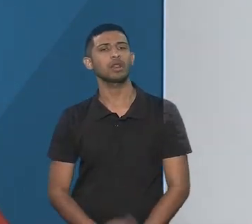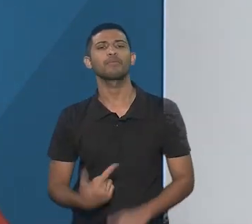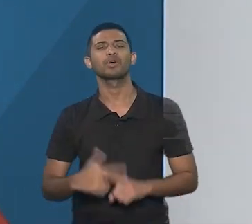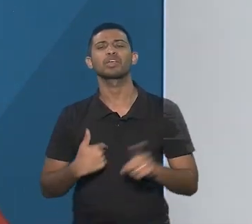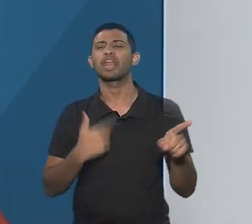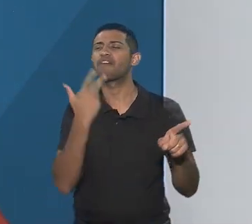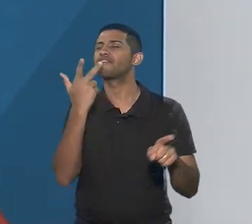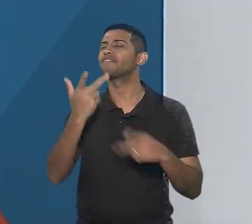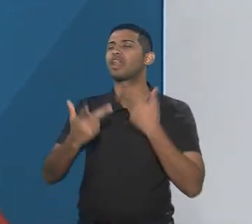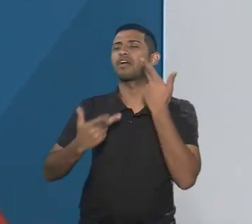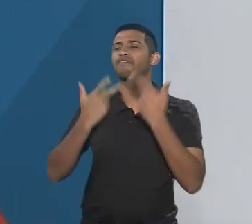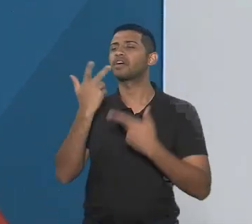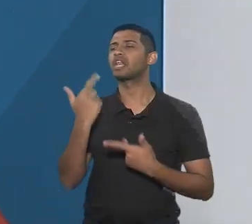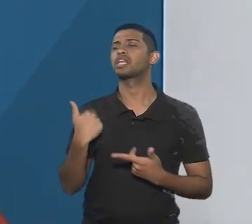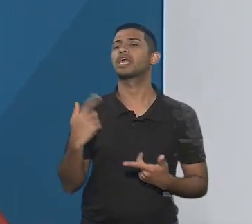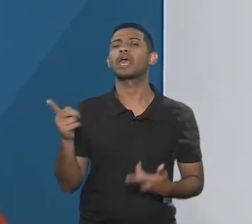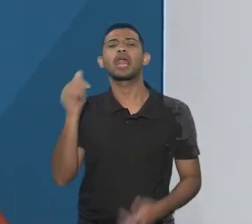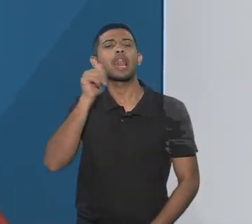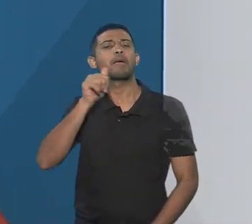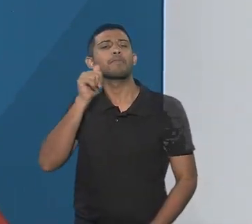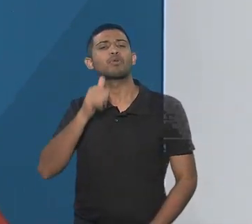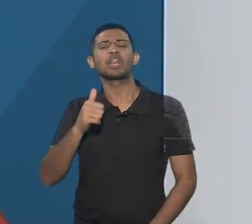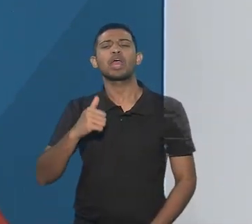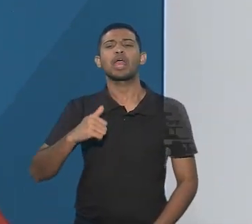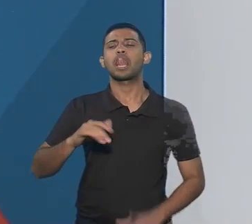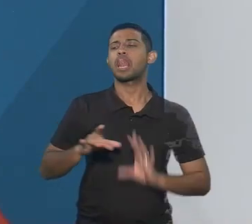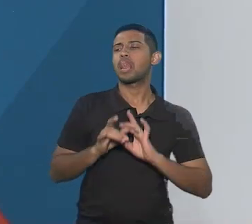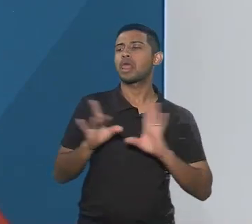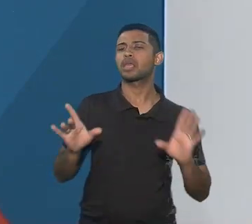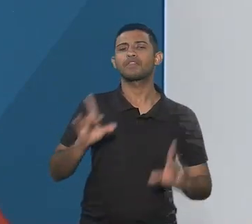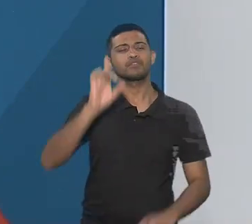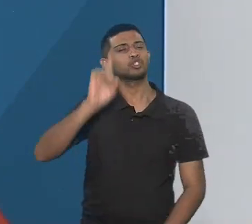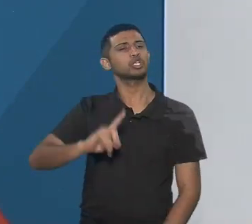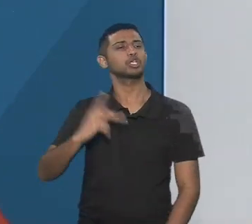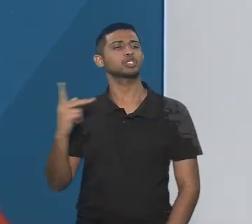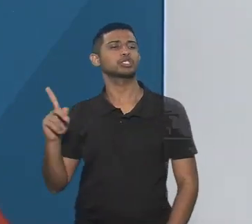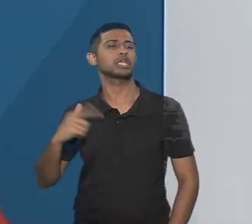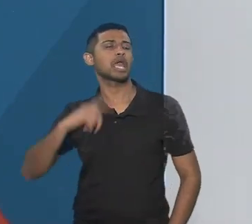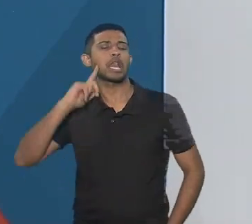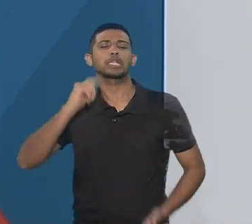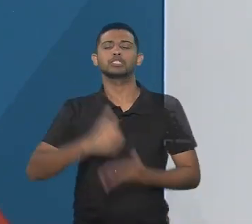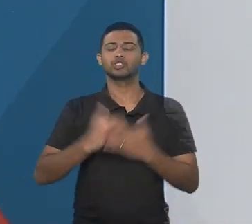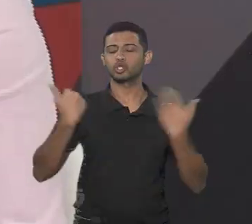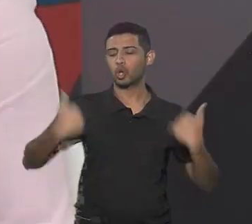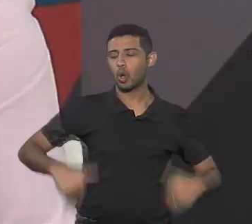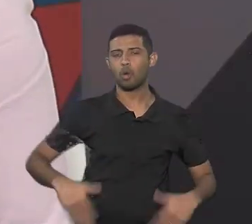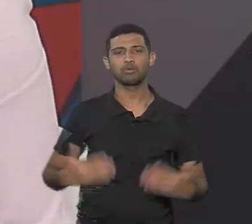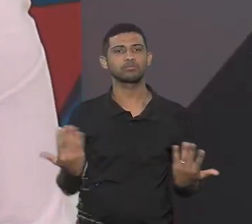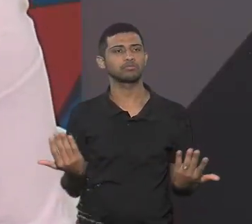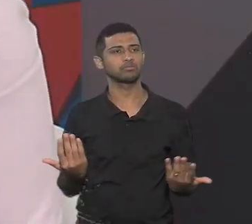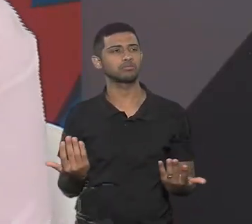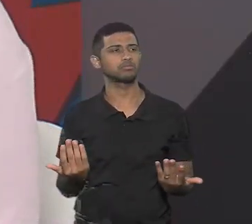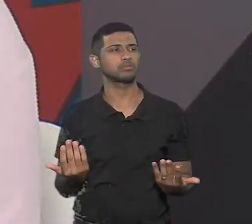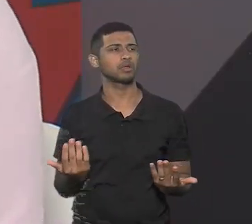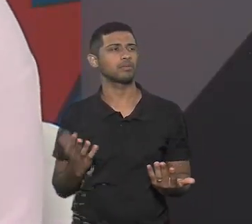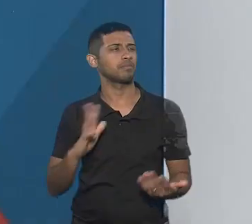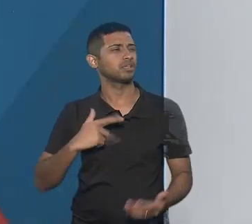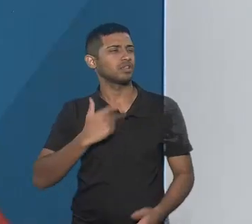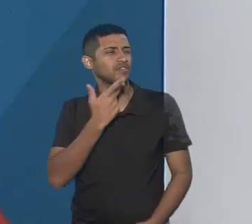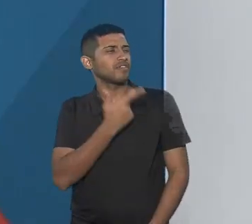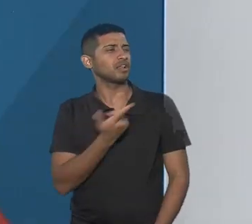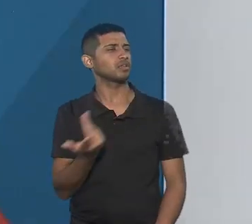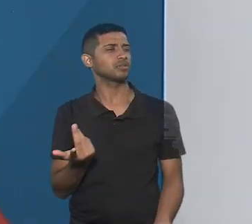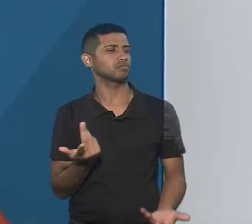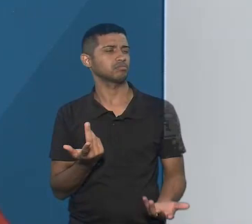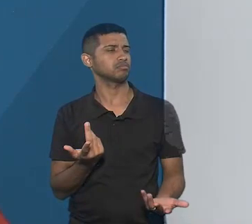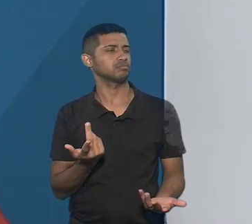ela, porque ela estava falando muito sobre autonomia, né? Que a mulher deve ter autonomia, que a mulher decidir sobre o próprio corpo. Próprio corpo.